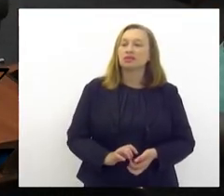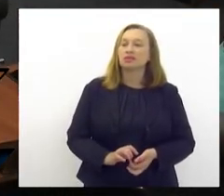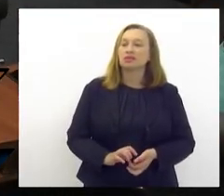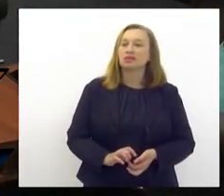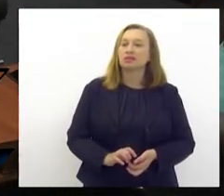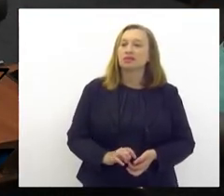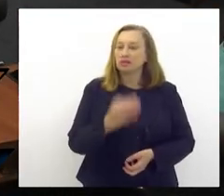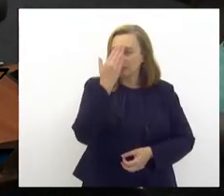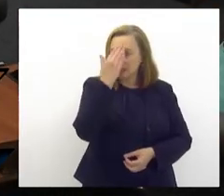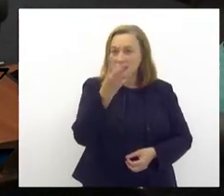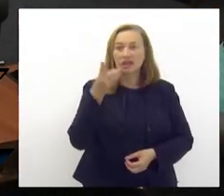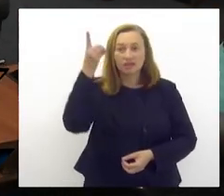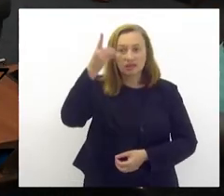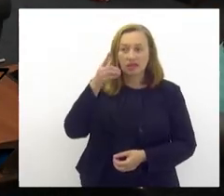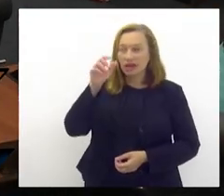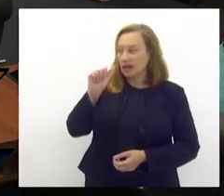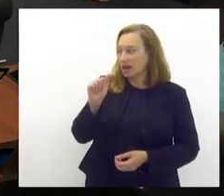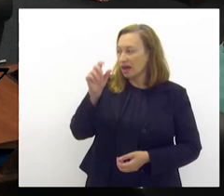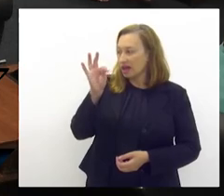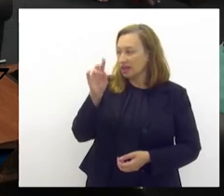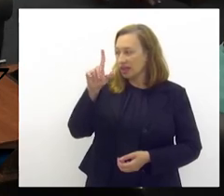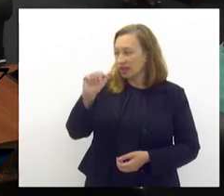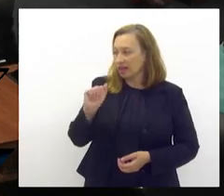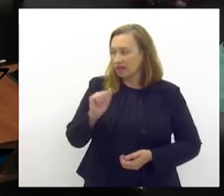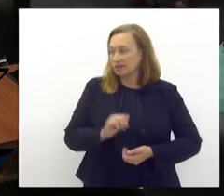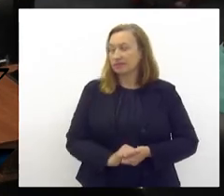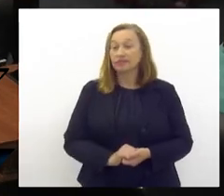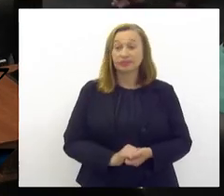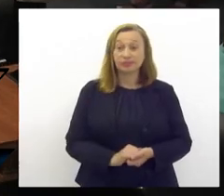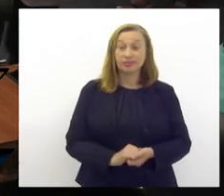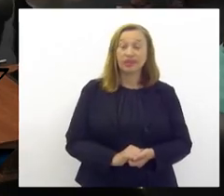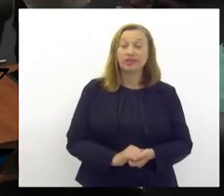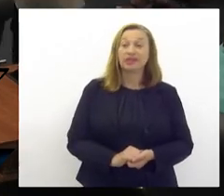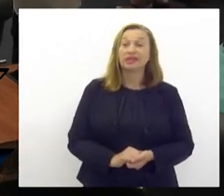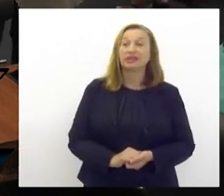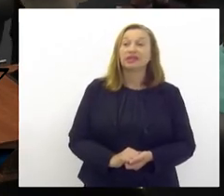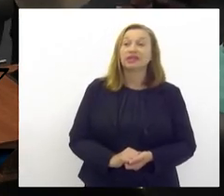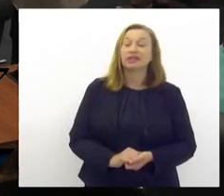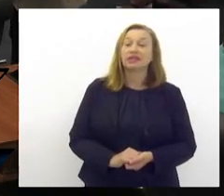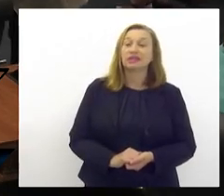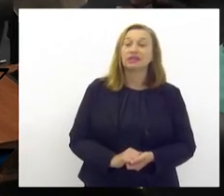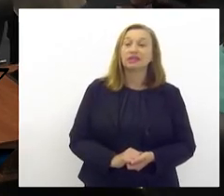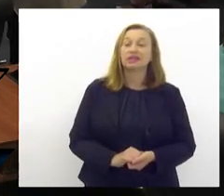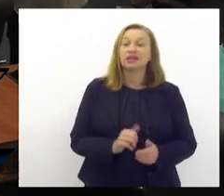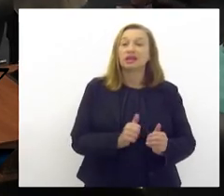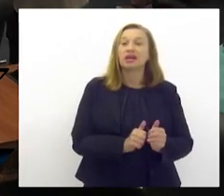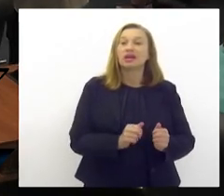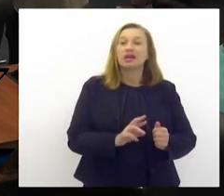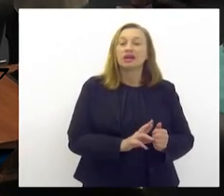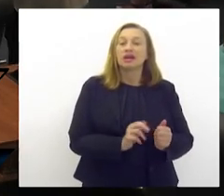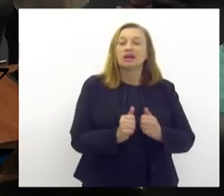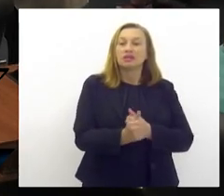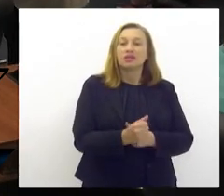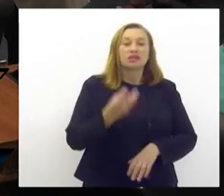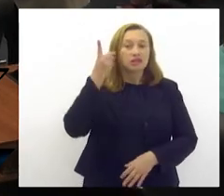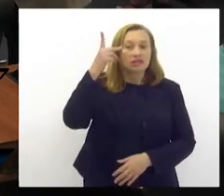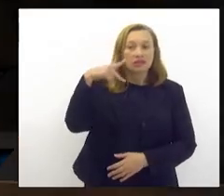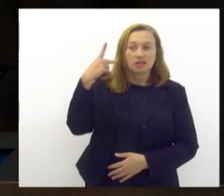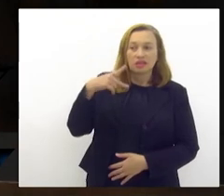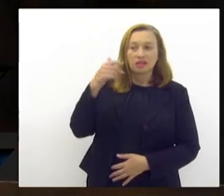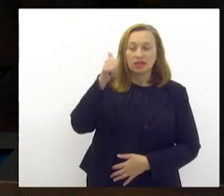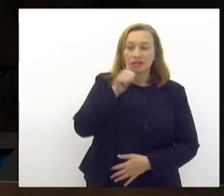Muito obrigado, deputado Átila. Mais uma vez, deputada Renata, pelo empenho à frente das mulheres do parlamento nessa causa tão